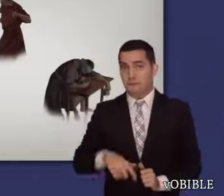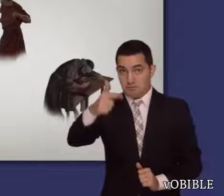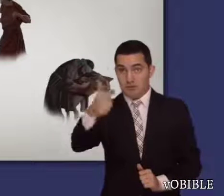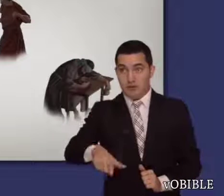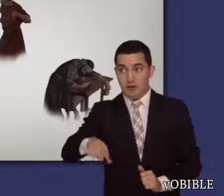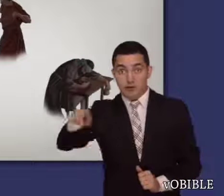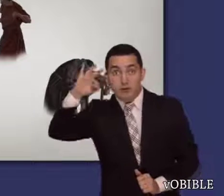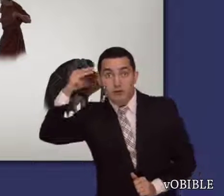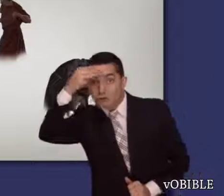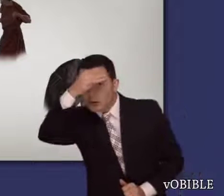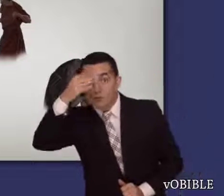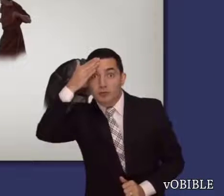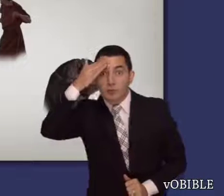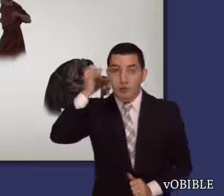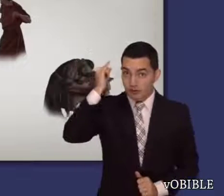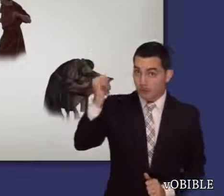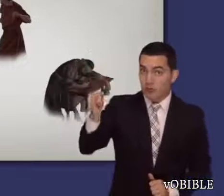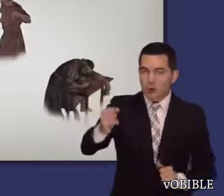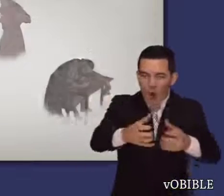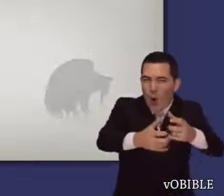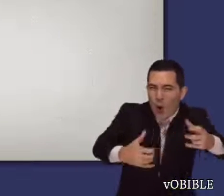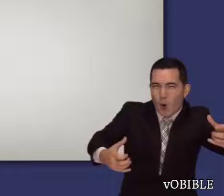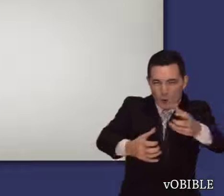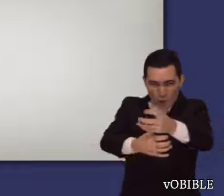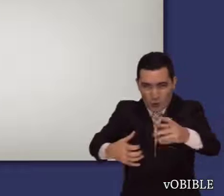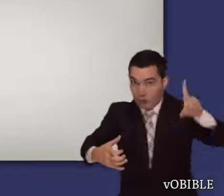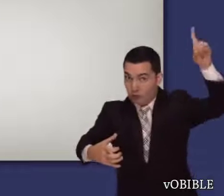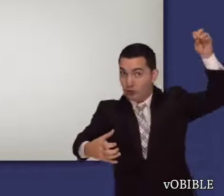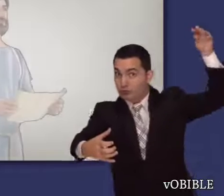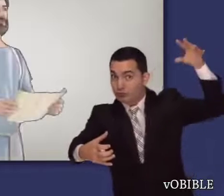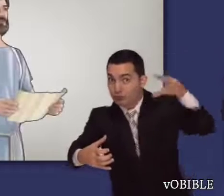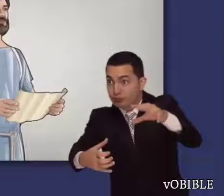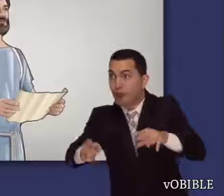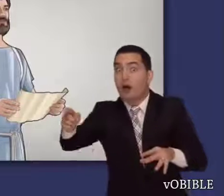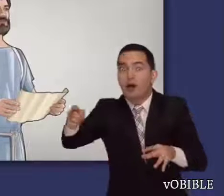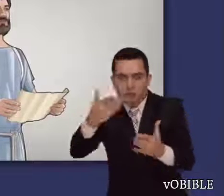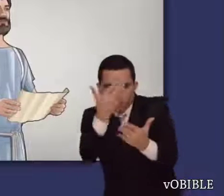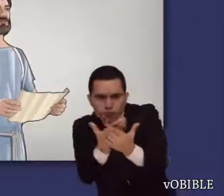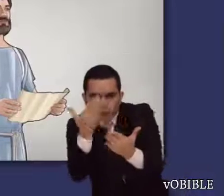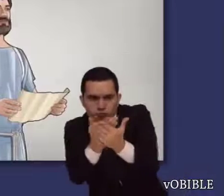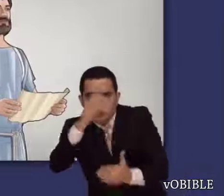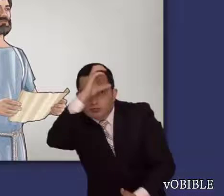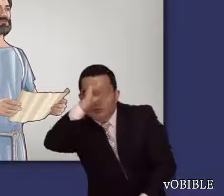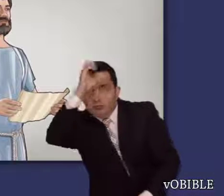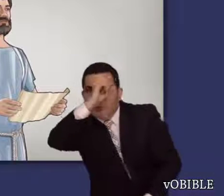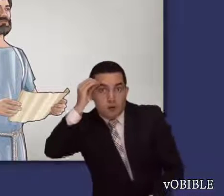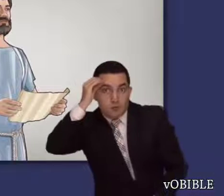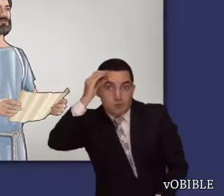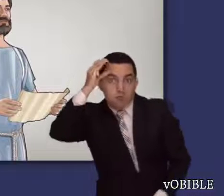Paulo relembra que as Escrituras são inspiradas por Deus e podem tornar Timóteo sábio para a salvação.